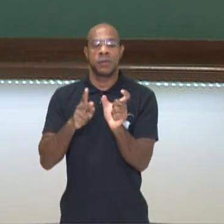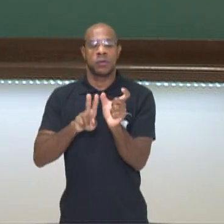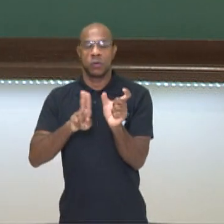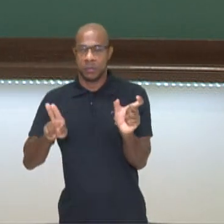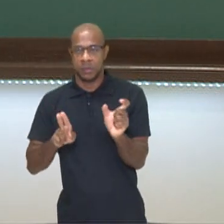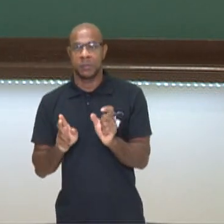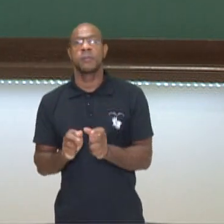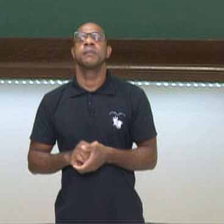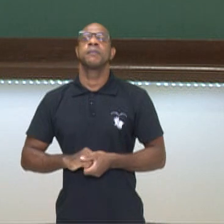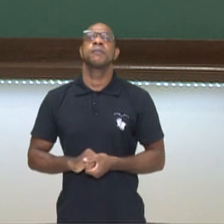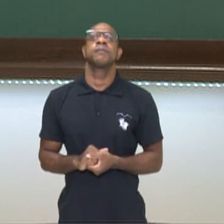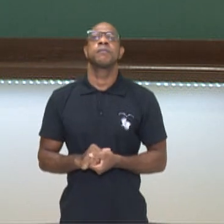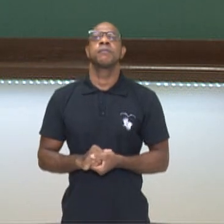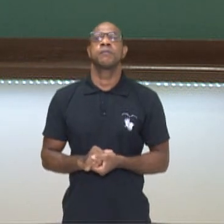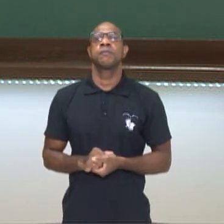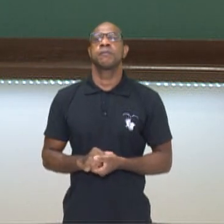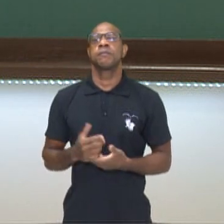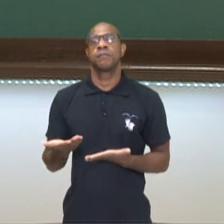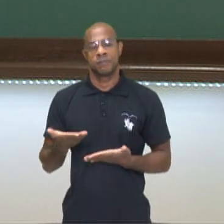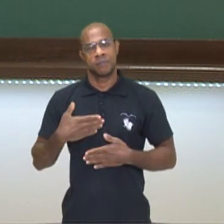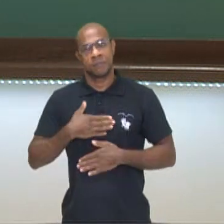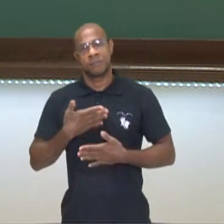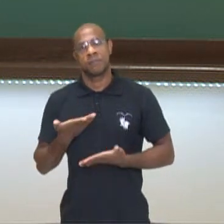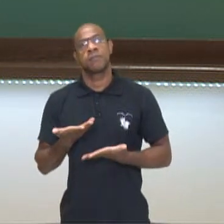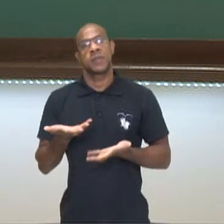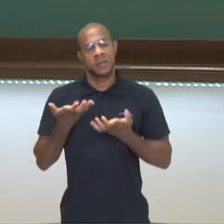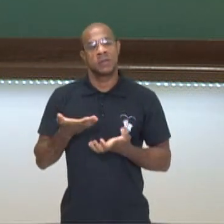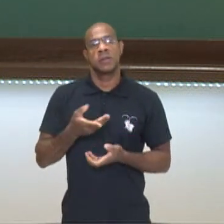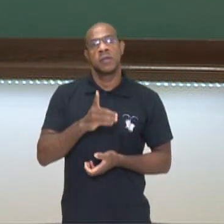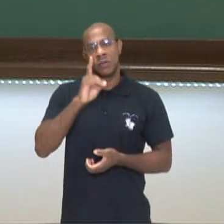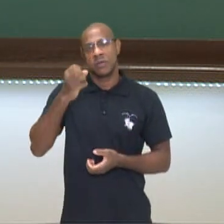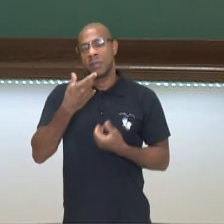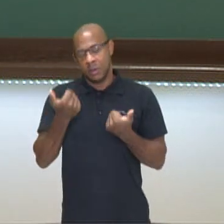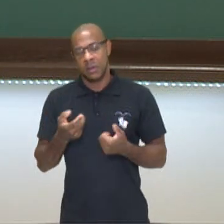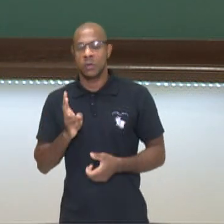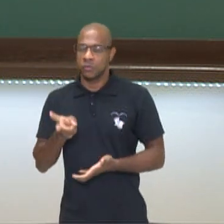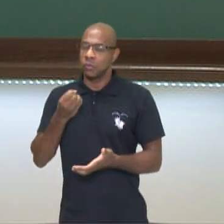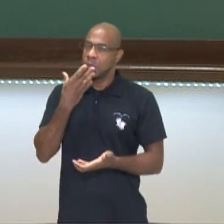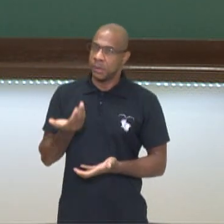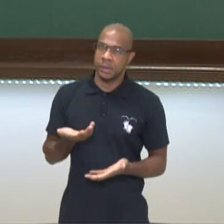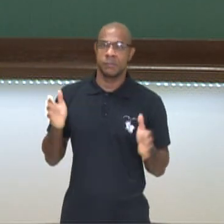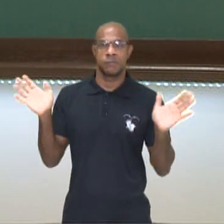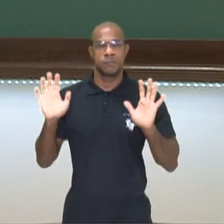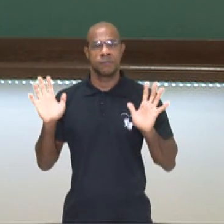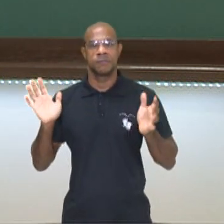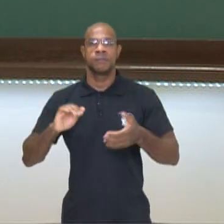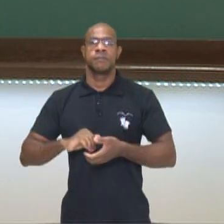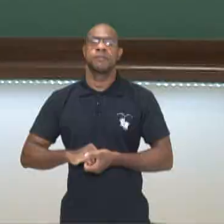Encerramos aqui nossa aula. Desejo a você dias melhores, continue bem e até a próxima!